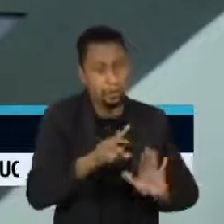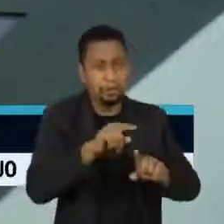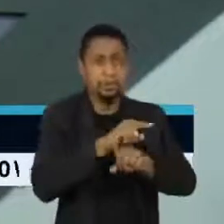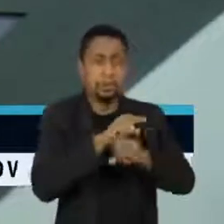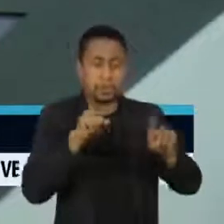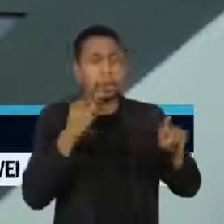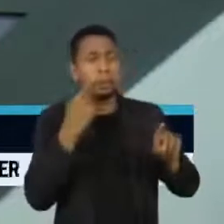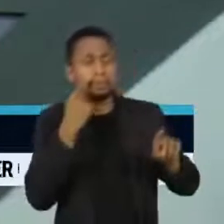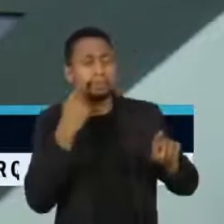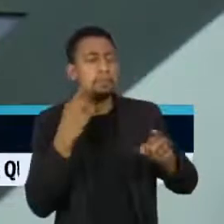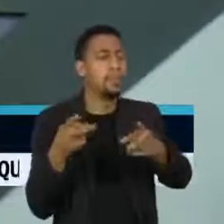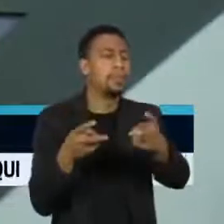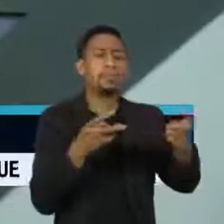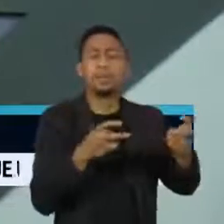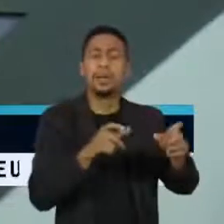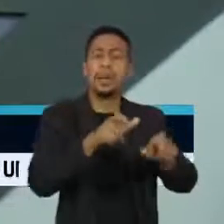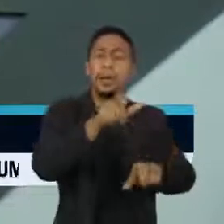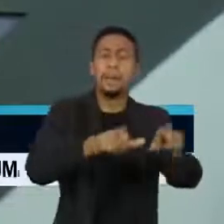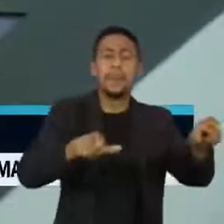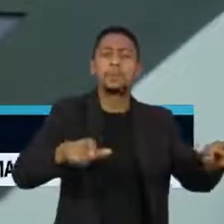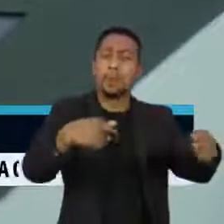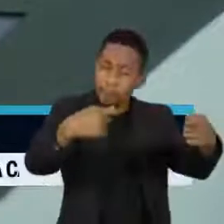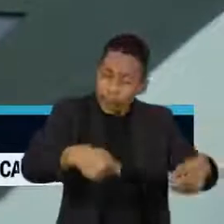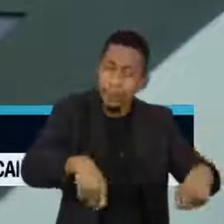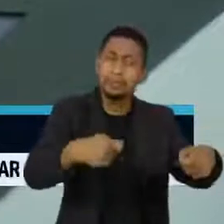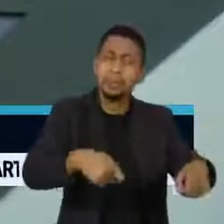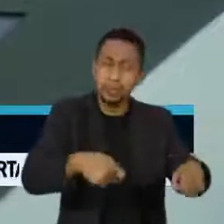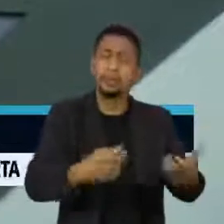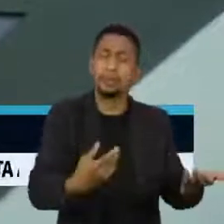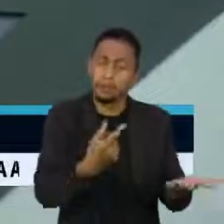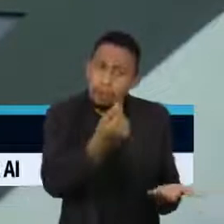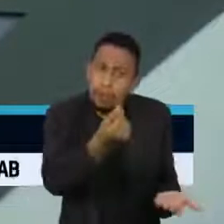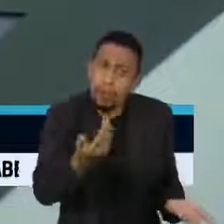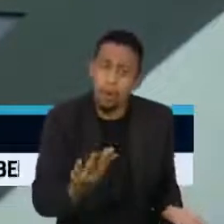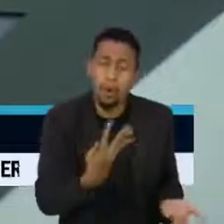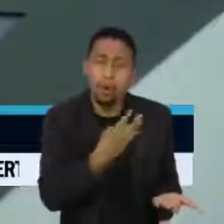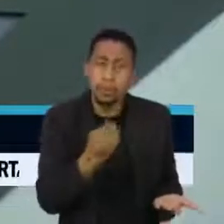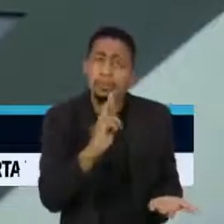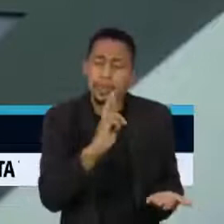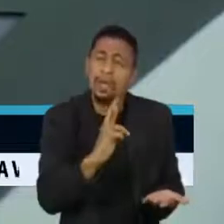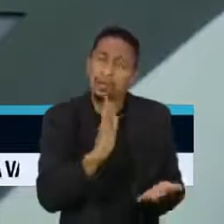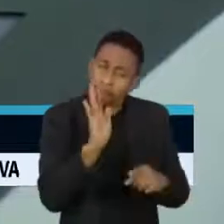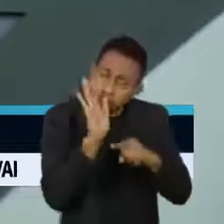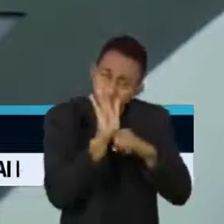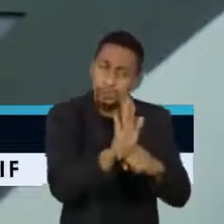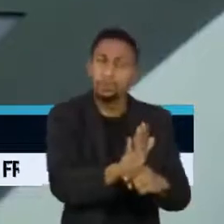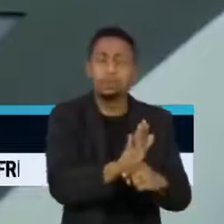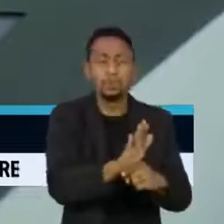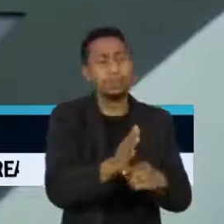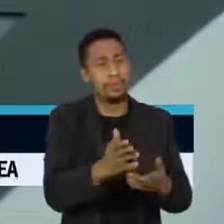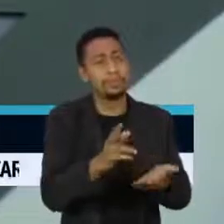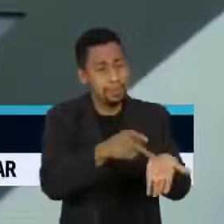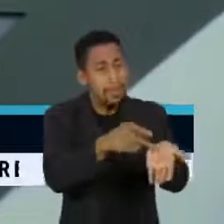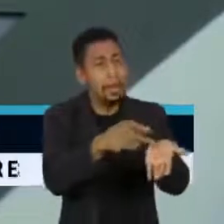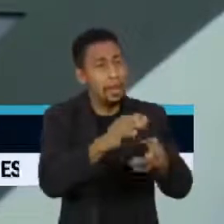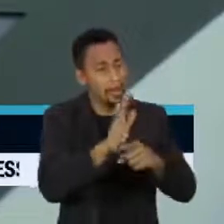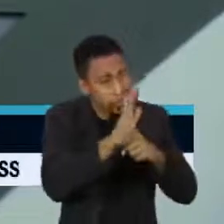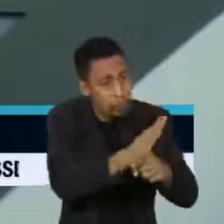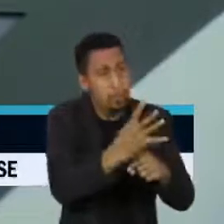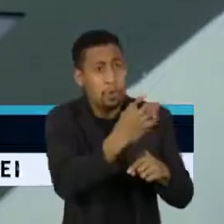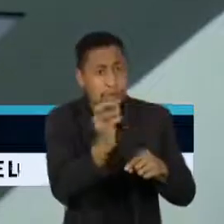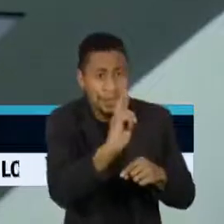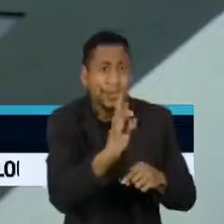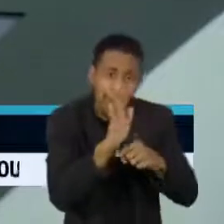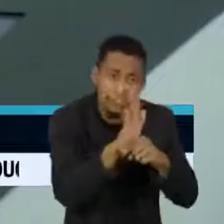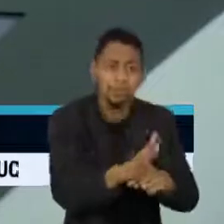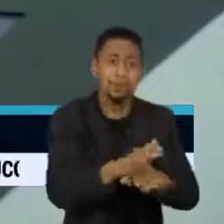olhar e falar nossa as pessoas estão precisando de 400reais então mesmo mas situação tá muito ruim muita gente desempregada muita